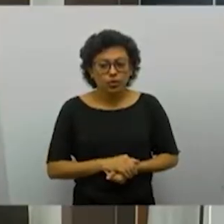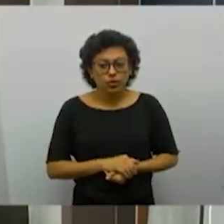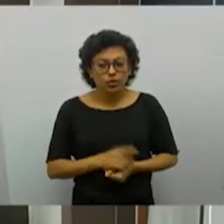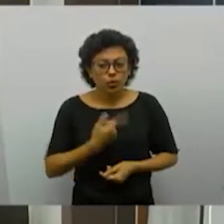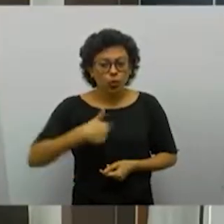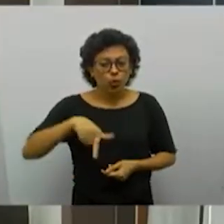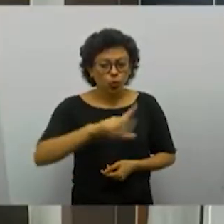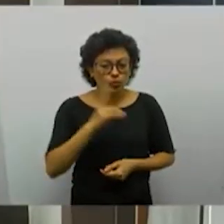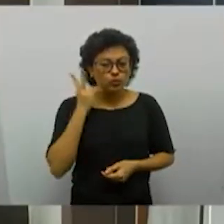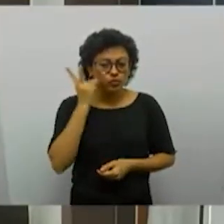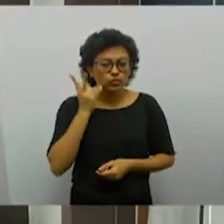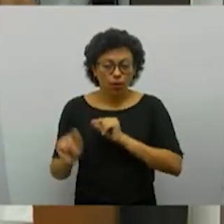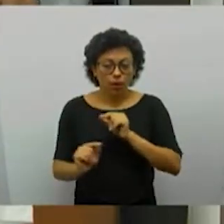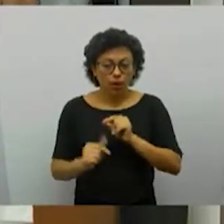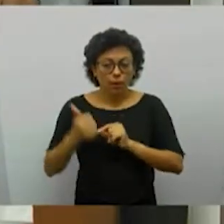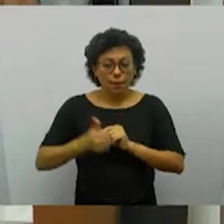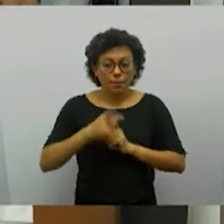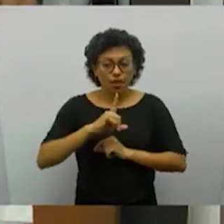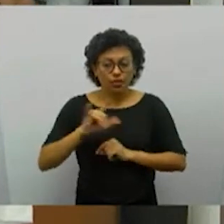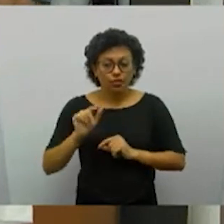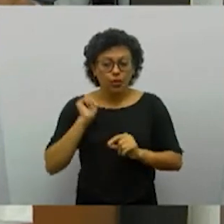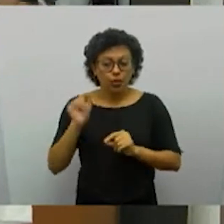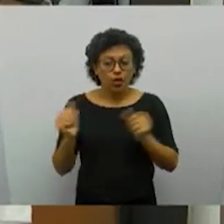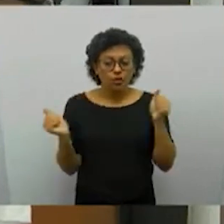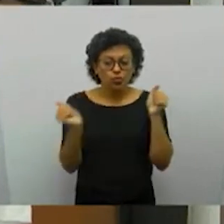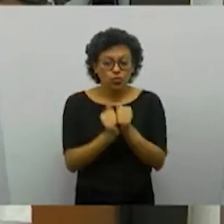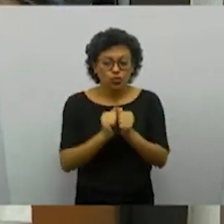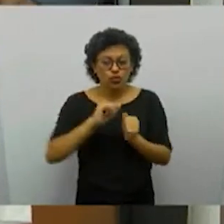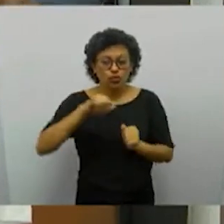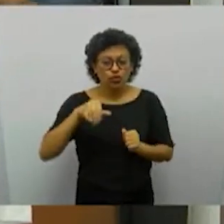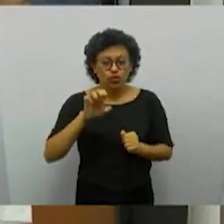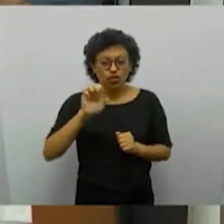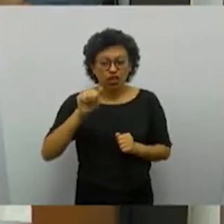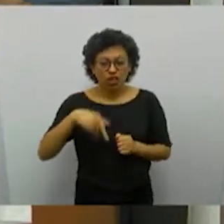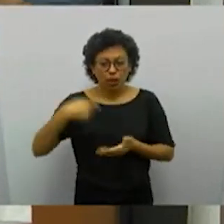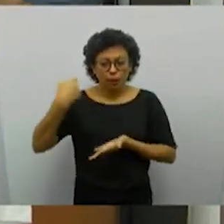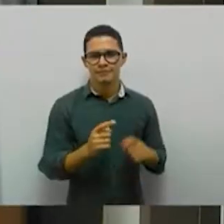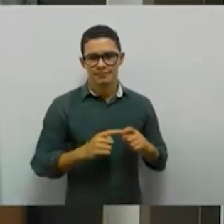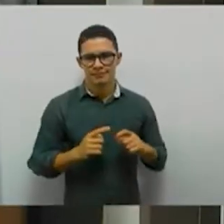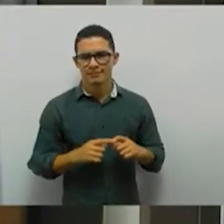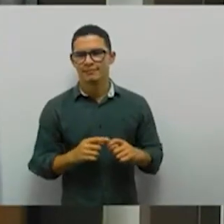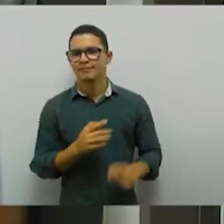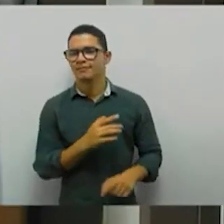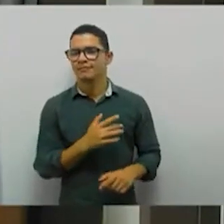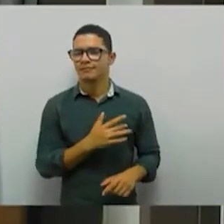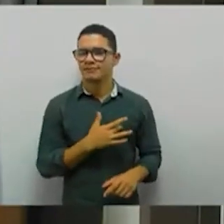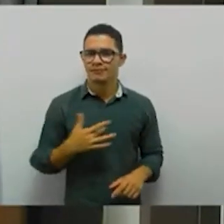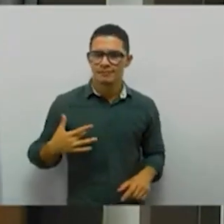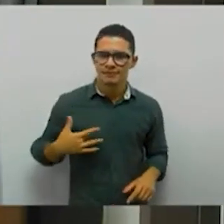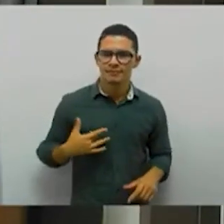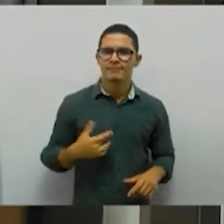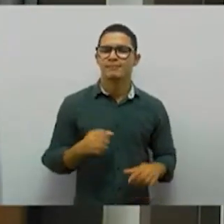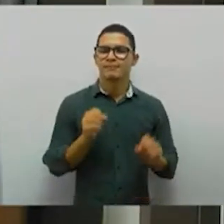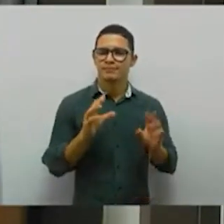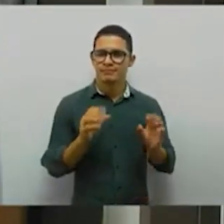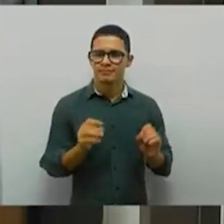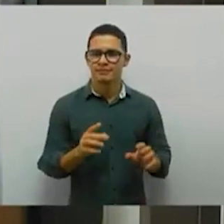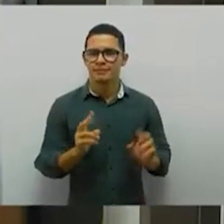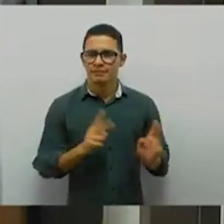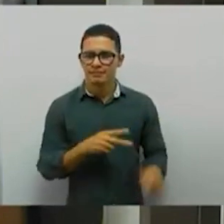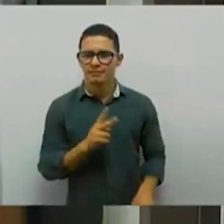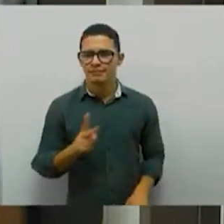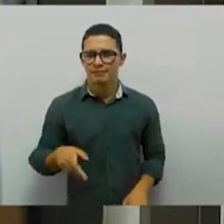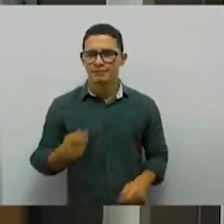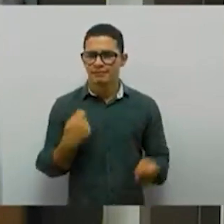Silva Neves e o pastor Carlos Luiz dos Santos representantes da associação pestal de Angra dos Reis também